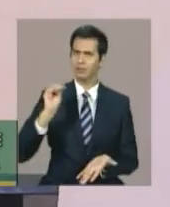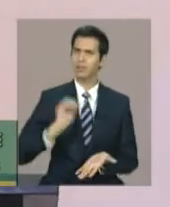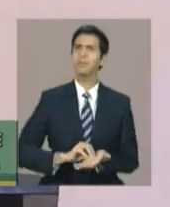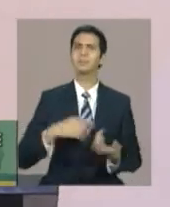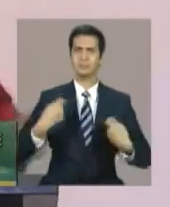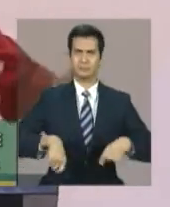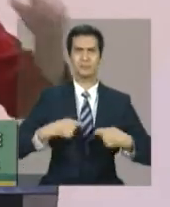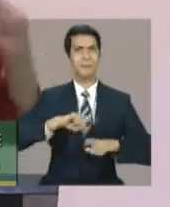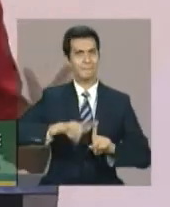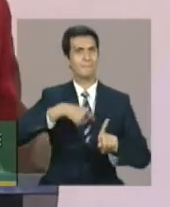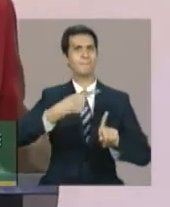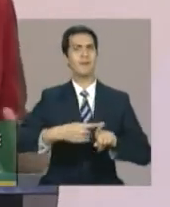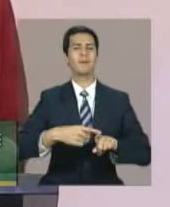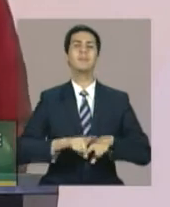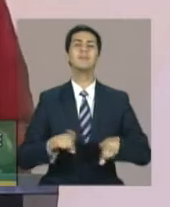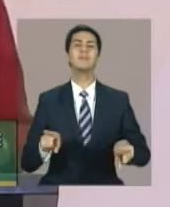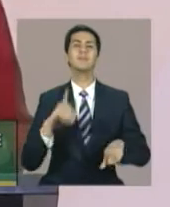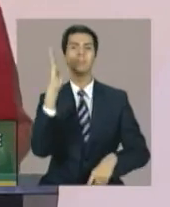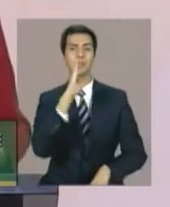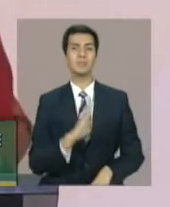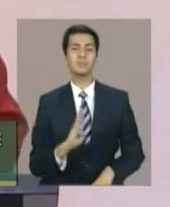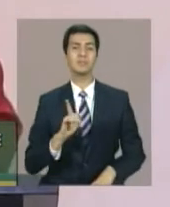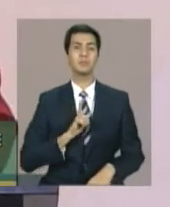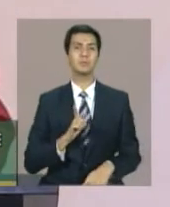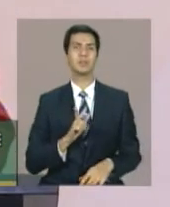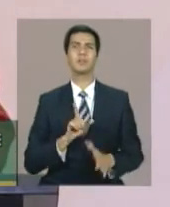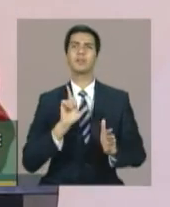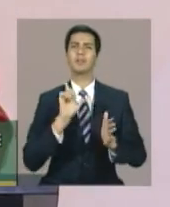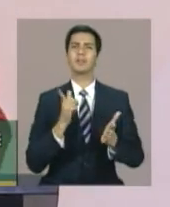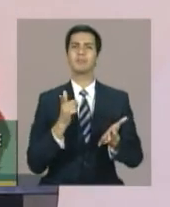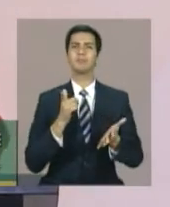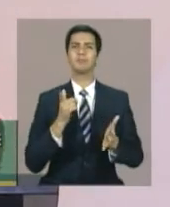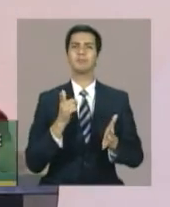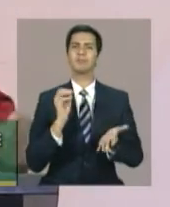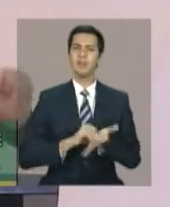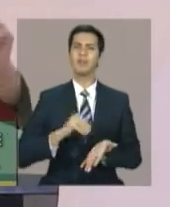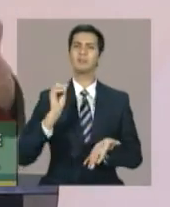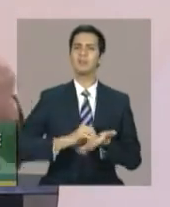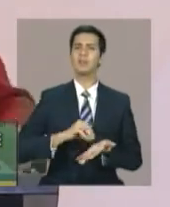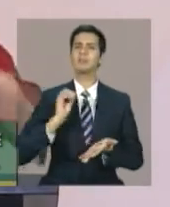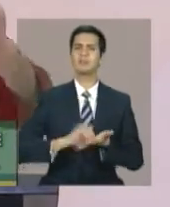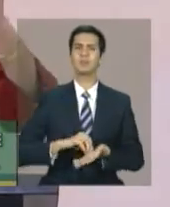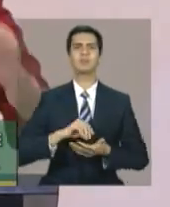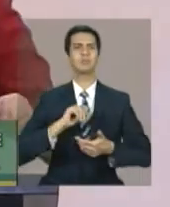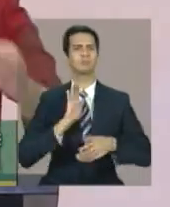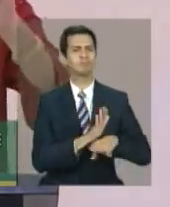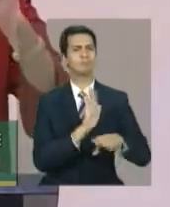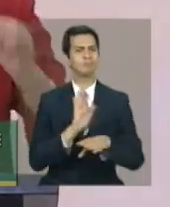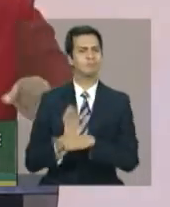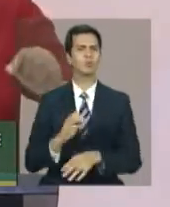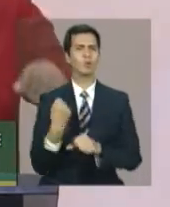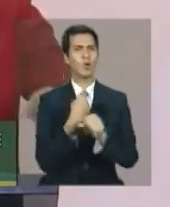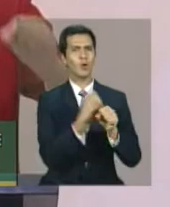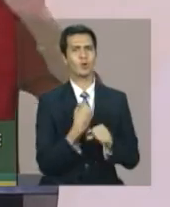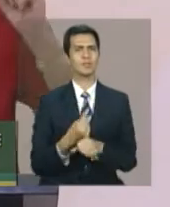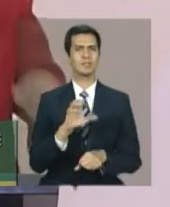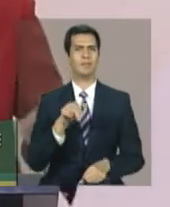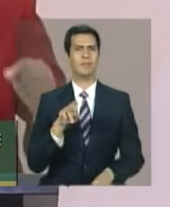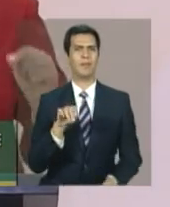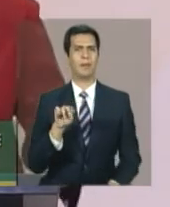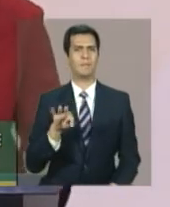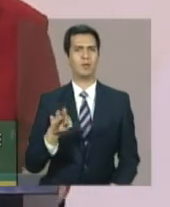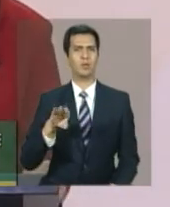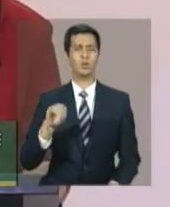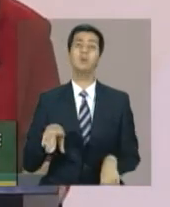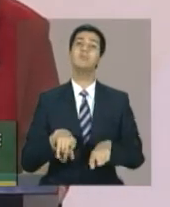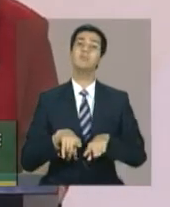tem um déficit tão grande em saneamento que nós vamos fazer um esforço e nós teremos, Brasil, de investir mais